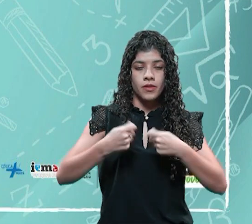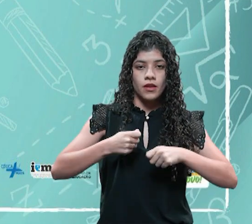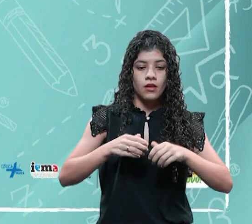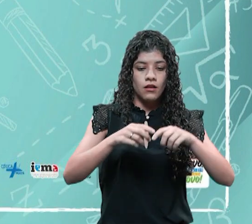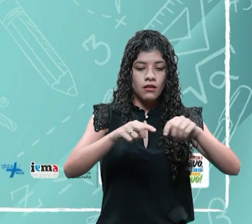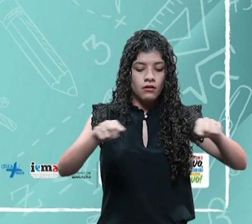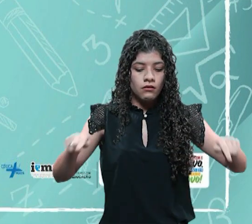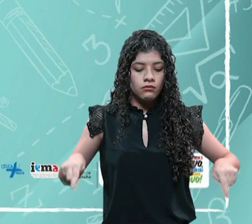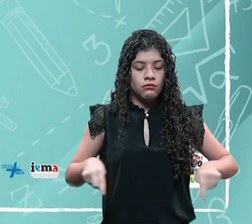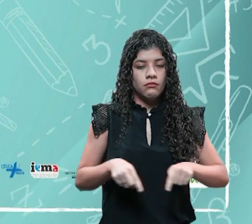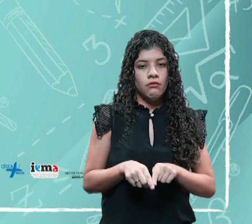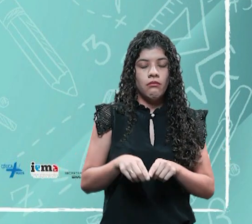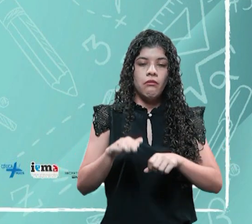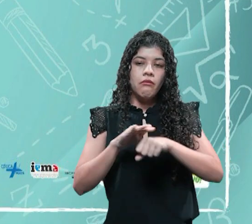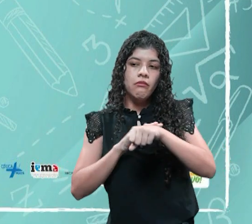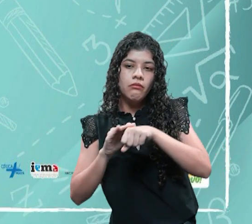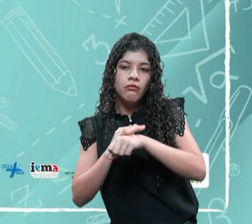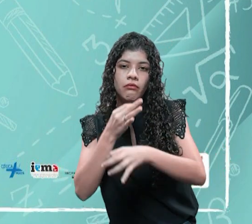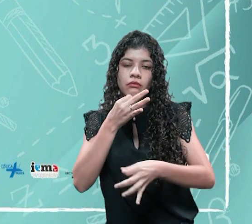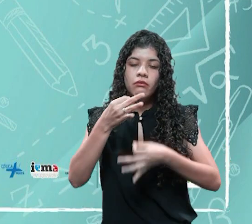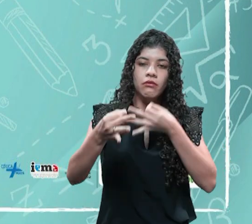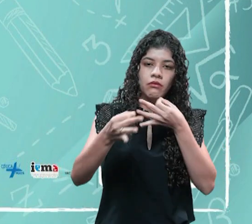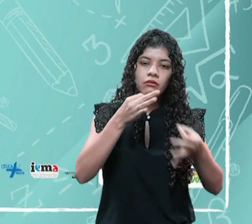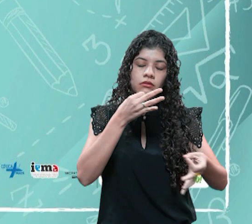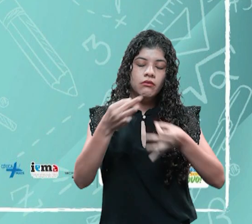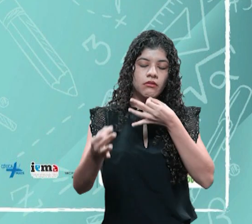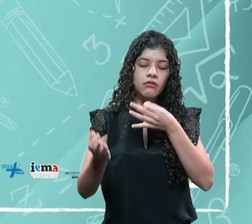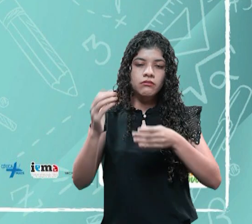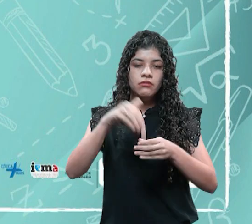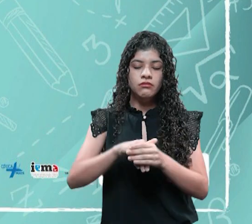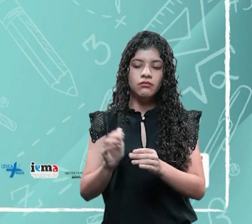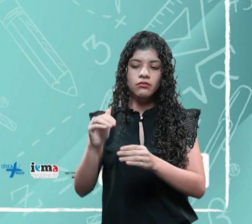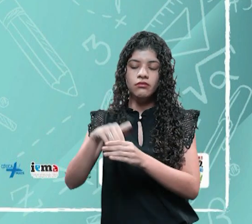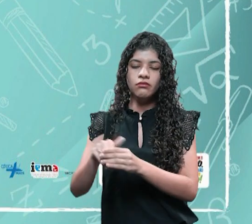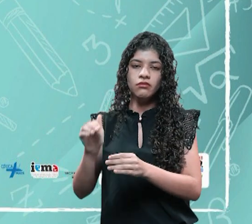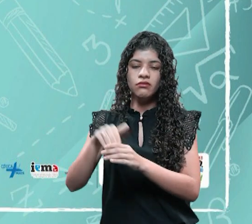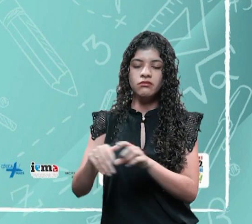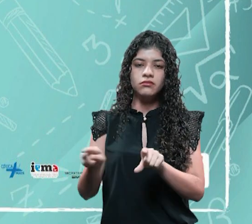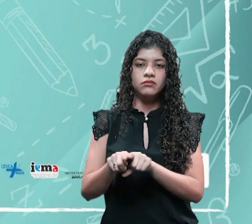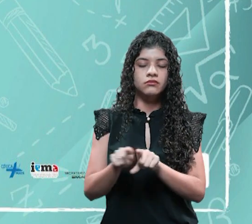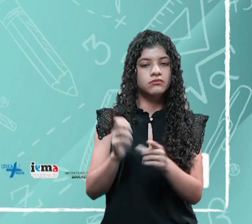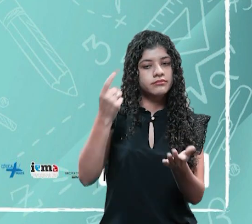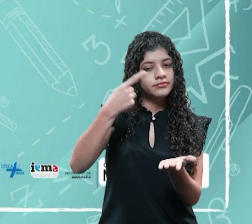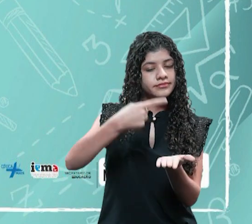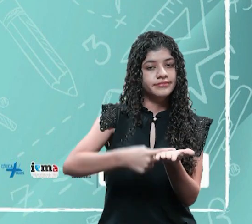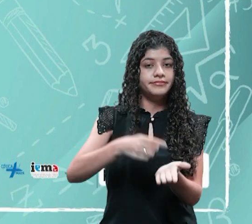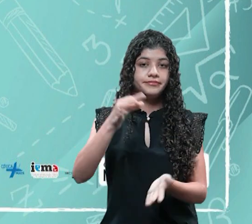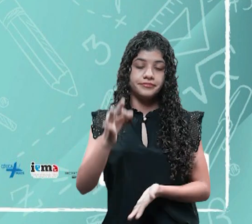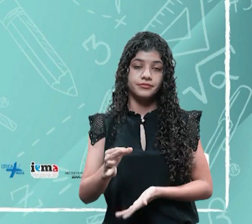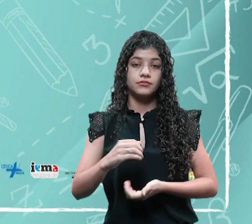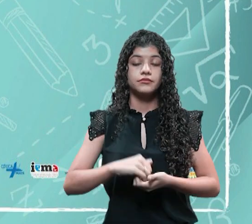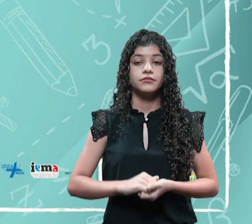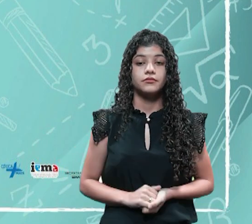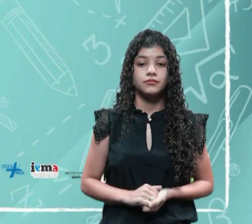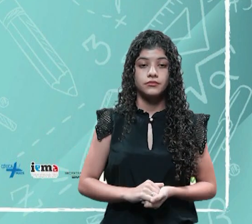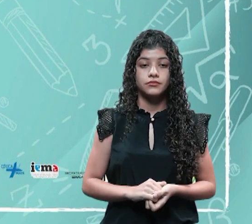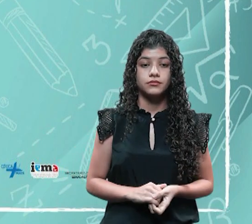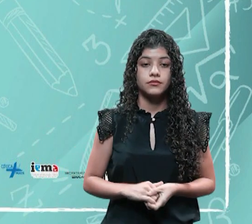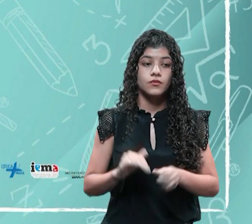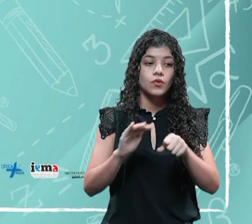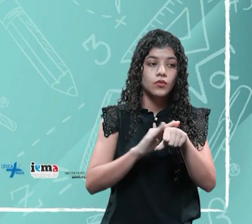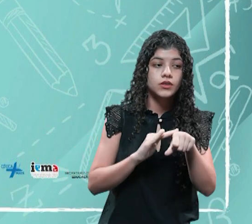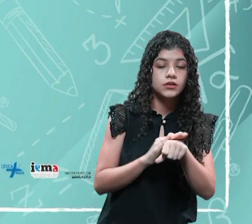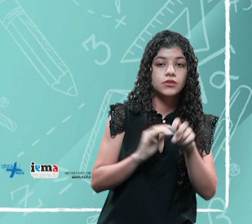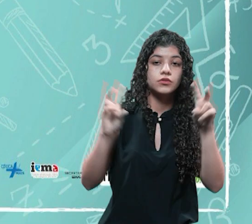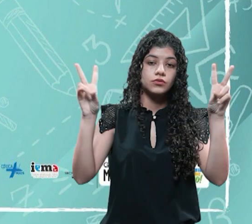de salas para discussões, deliberações, votações e aprovação de determinados aspectos, né?